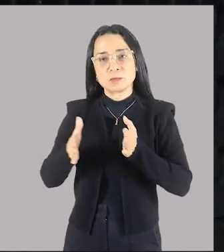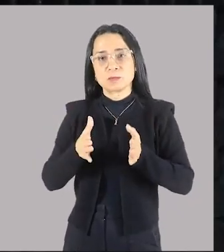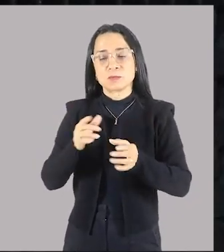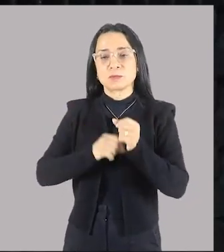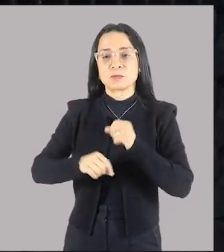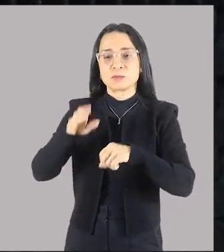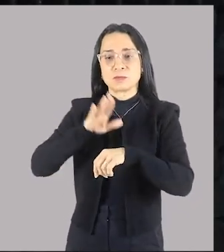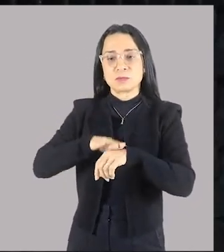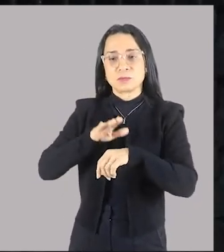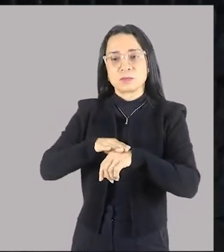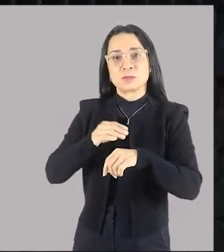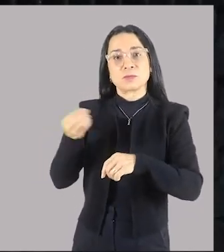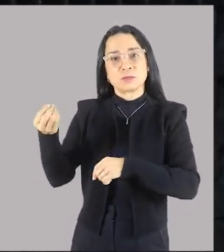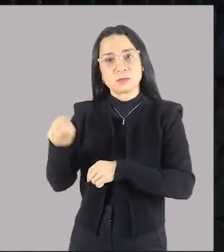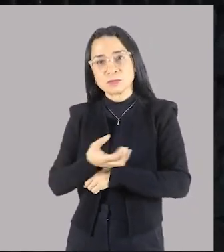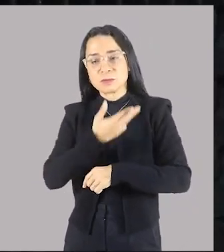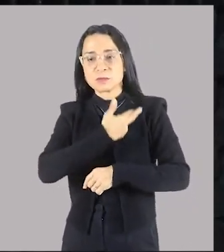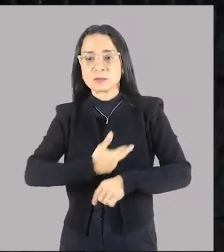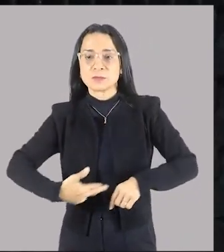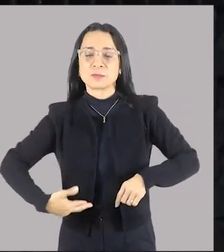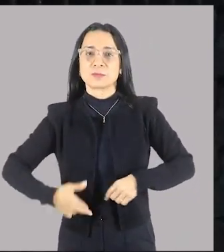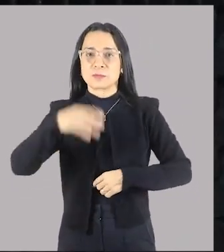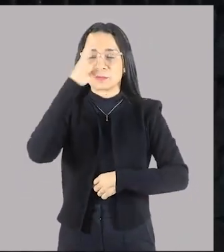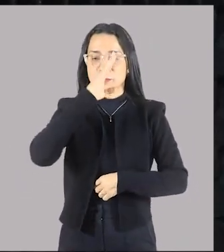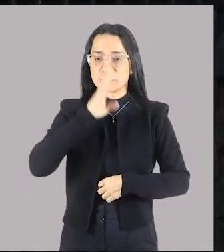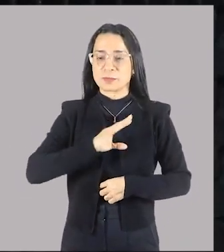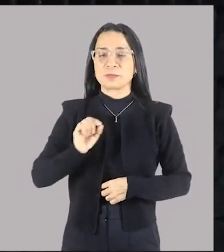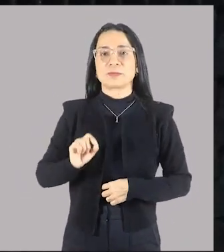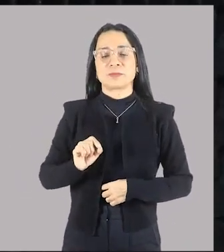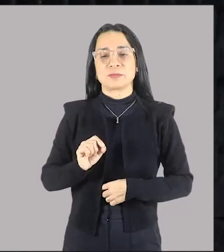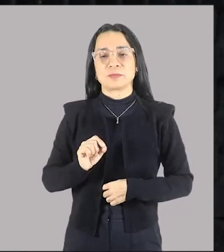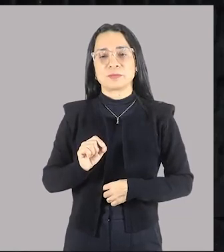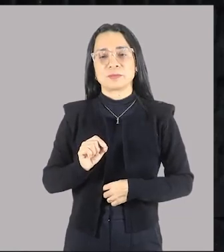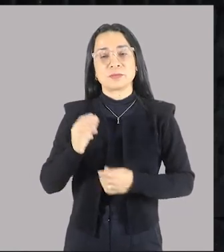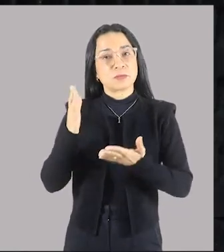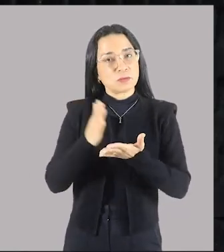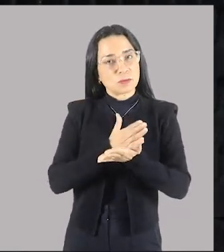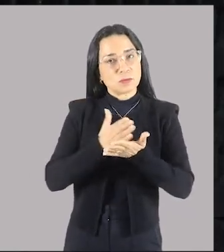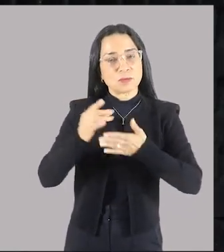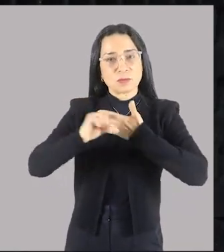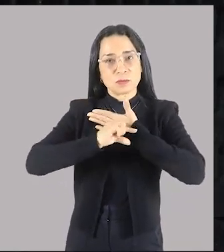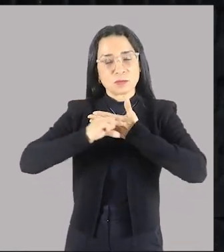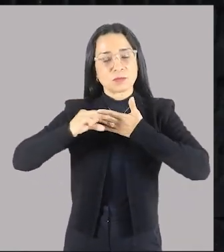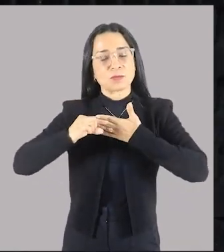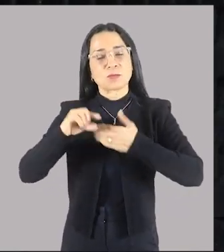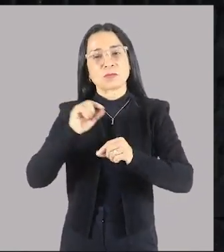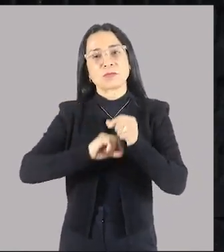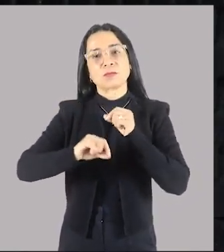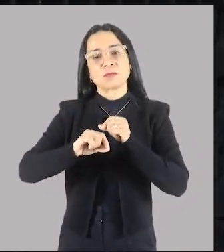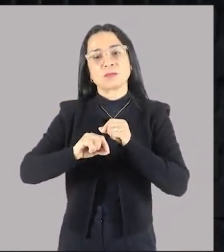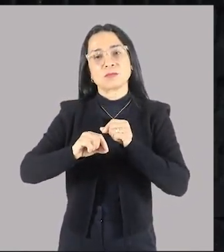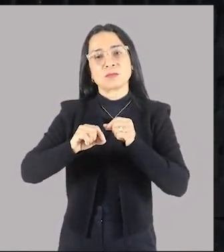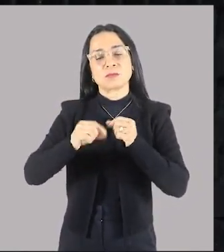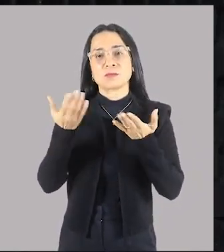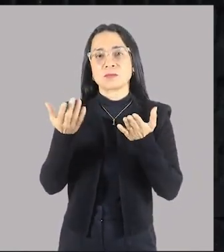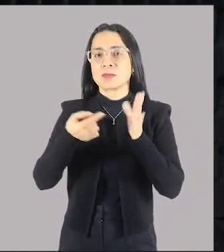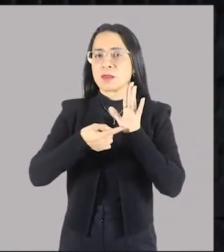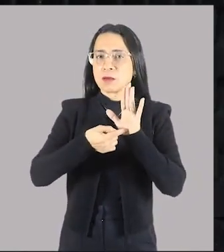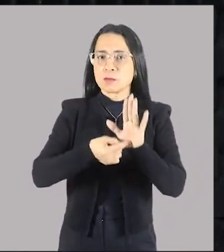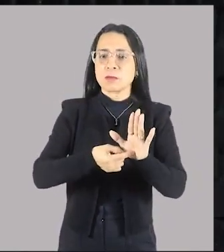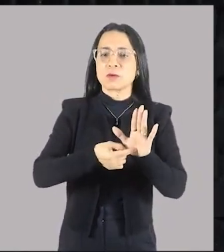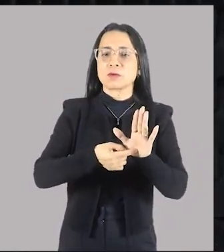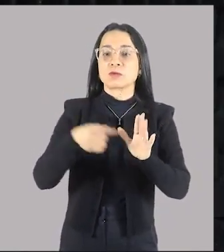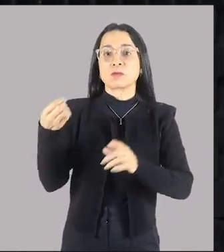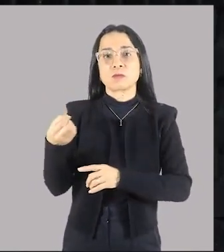da chamada a nova República Brasileira. Alguns estudiosos chegam a falar de uma nova